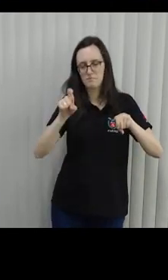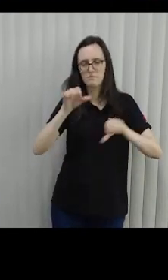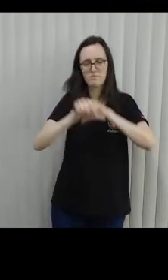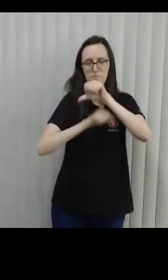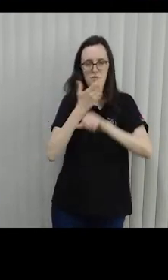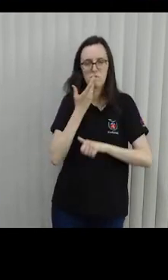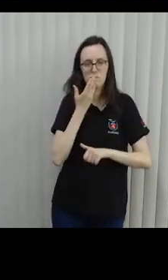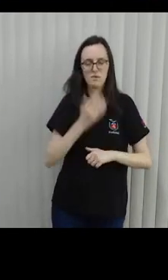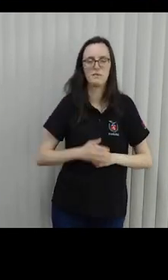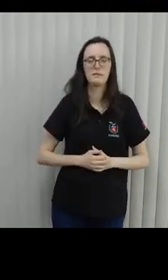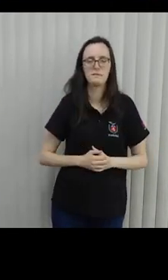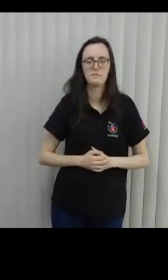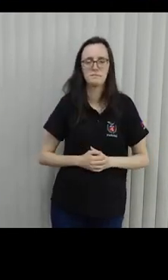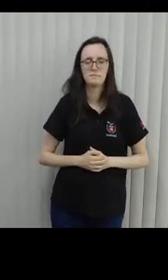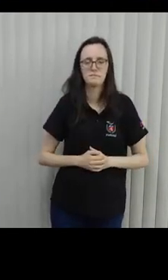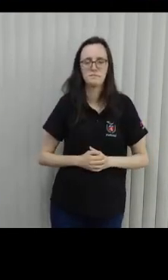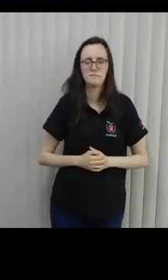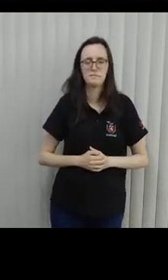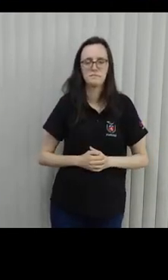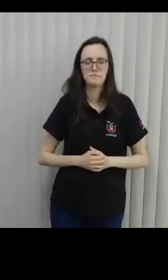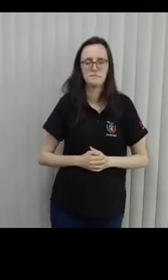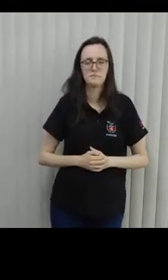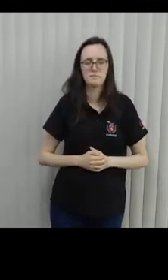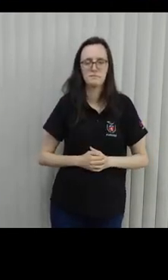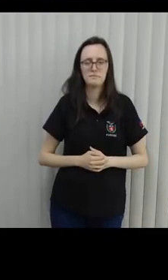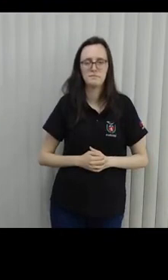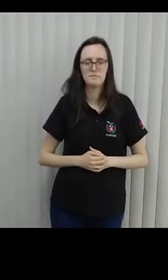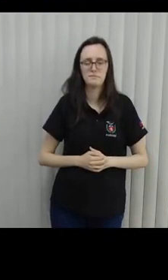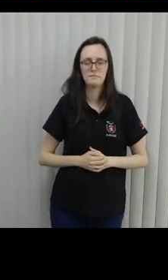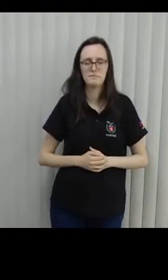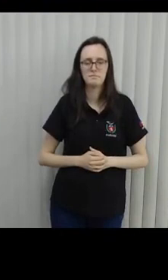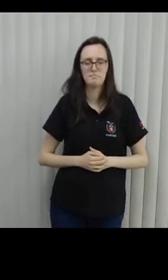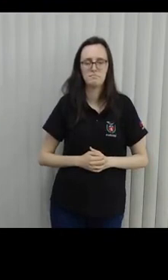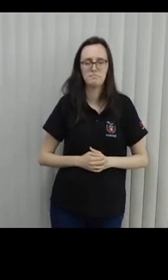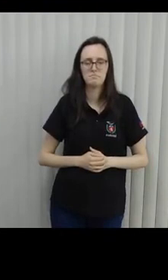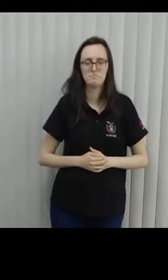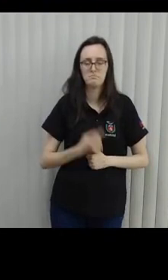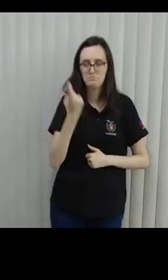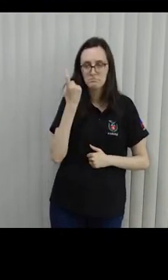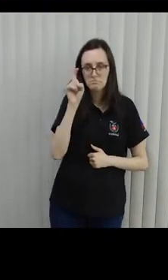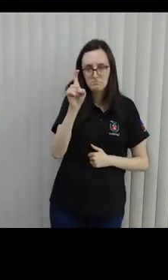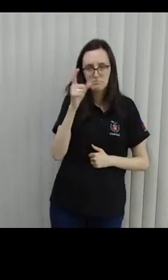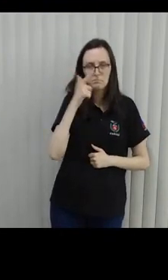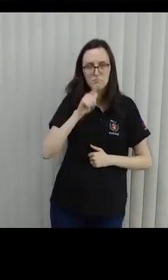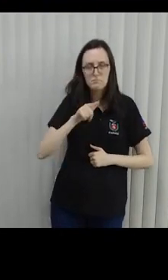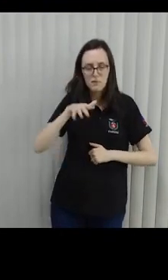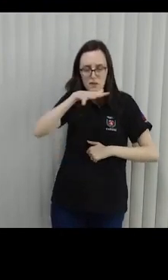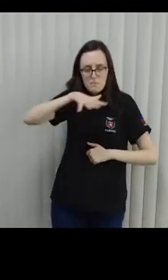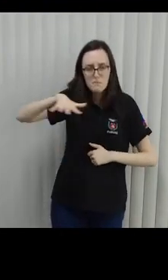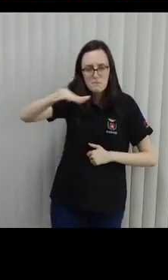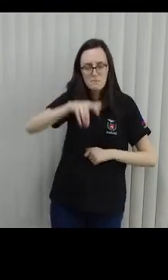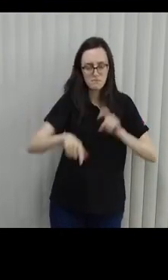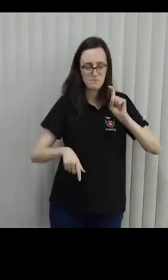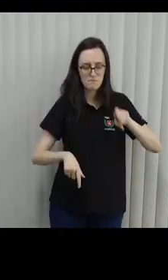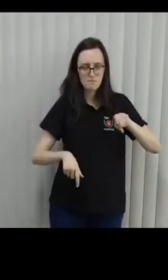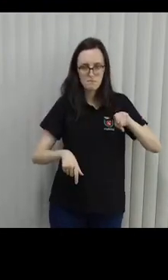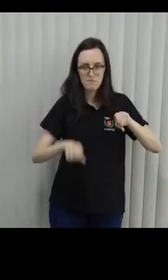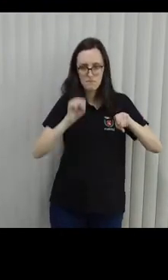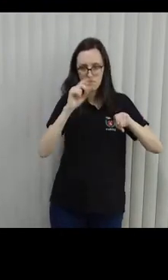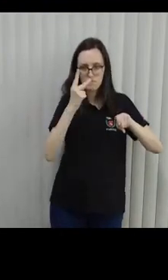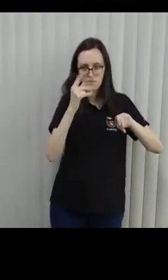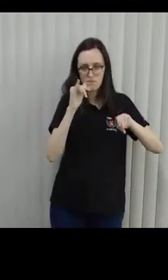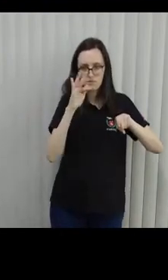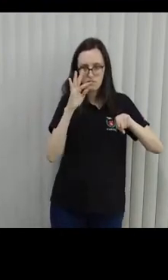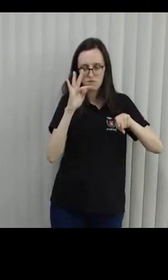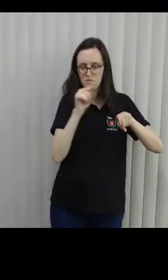Beleza. Vou segurar aqui, vou selecionar essa setinha só para eu colocar ela no espaço todo. Também segurando o Shift, eu vou até o